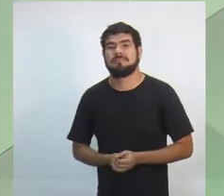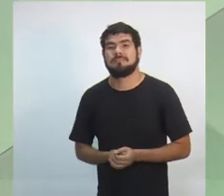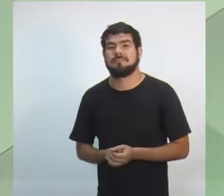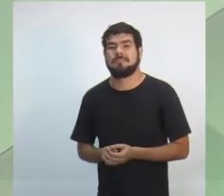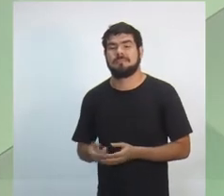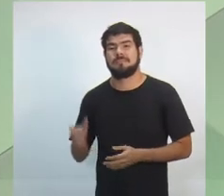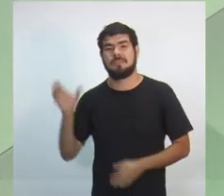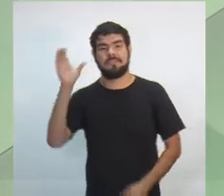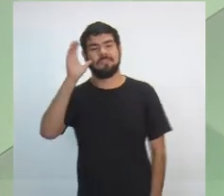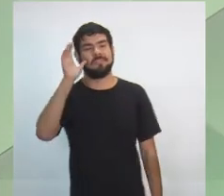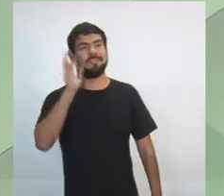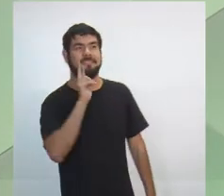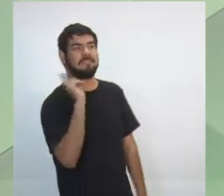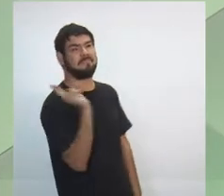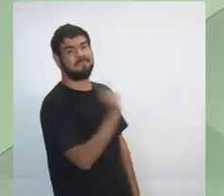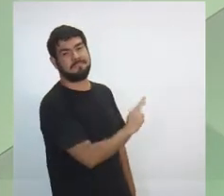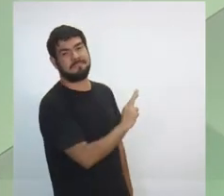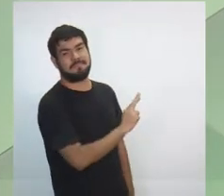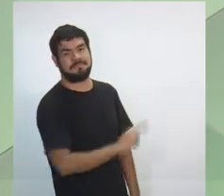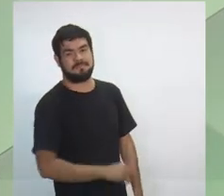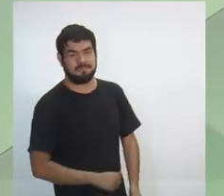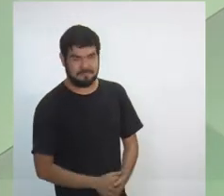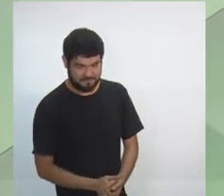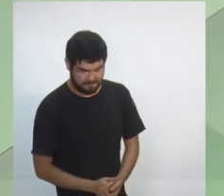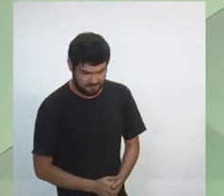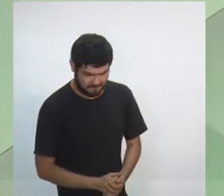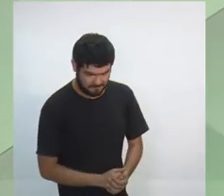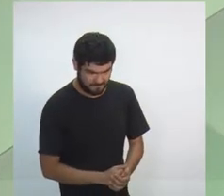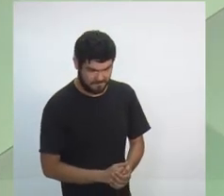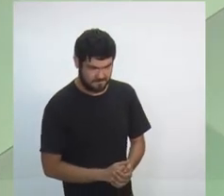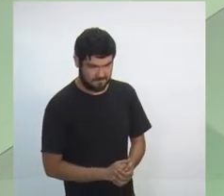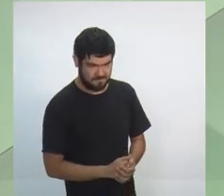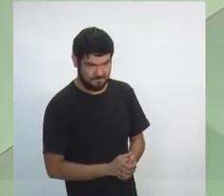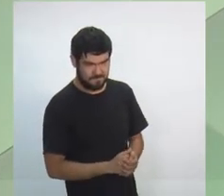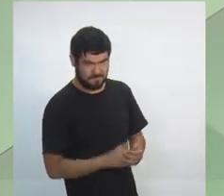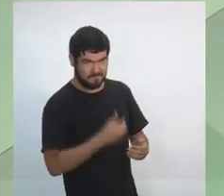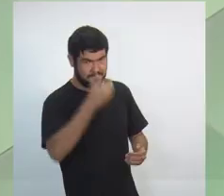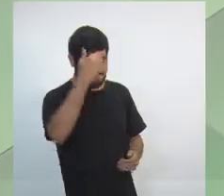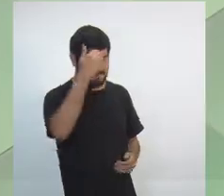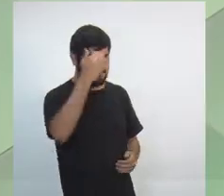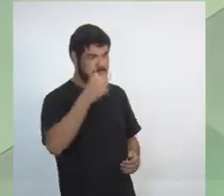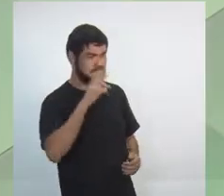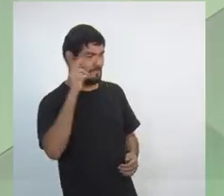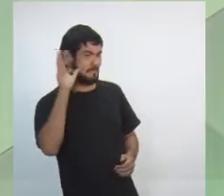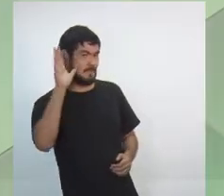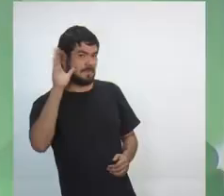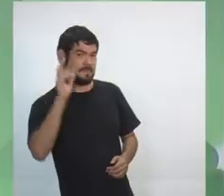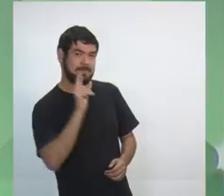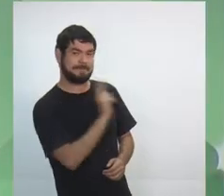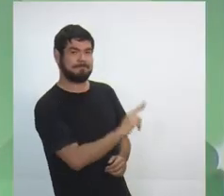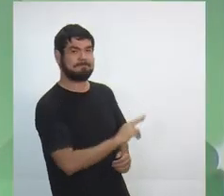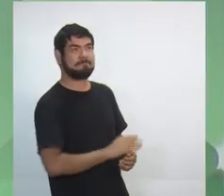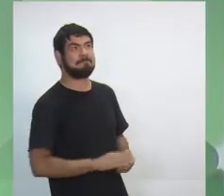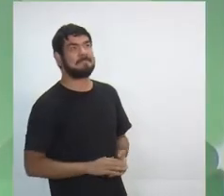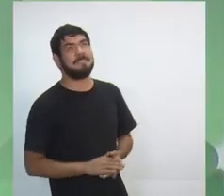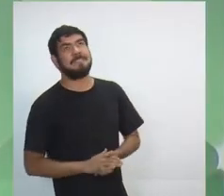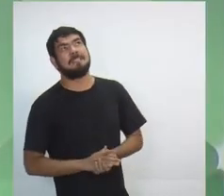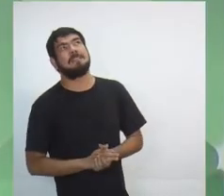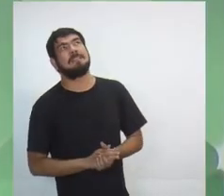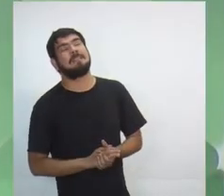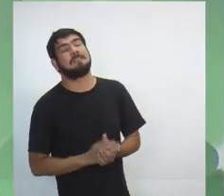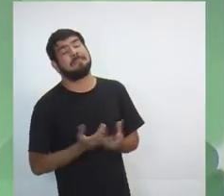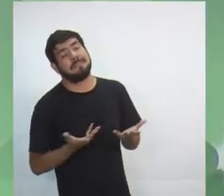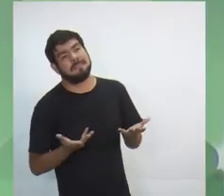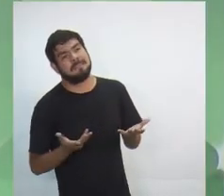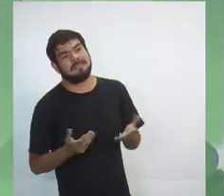candidata Lúcia Antoni vai responder ao questionamento do candidato Berg, da UGT. 3 minutos, candidata. Bem,